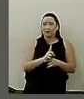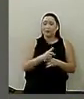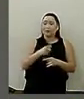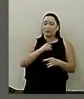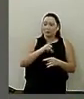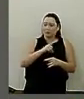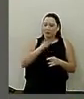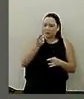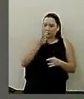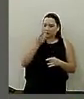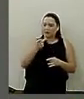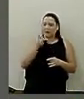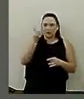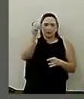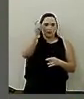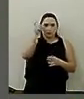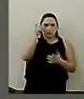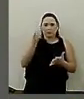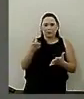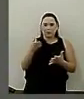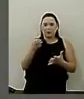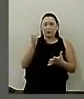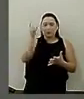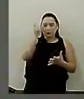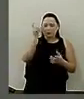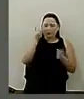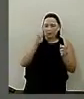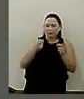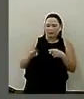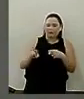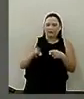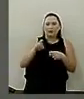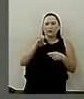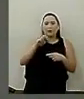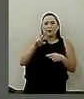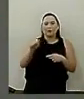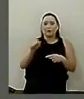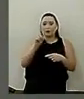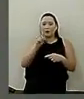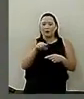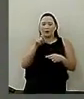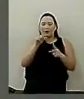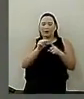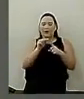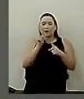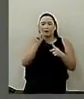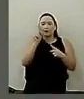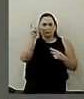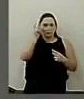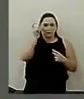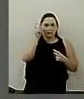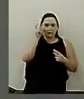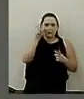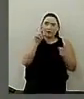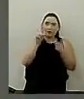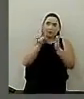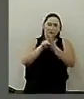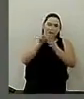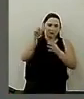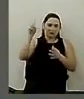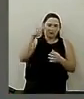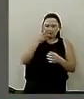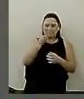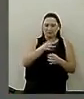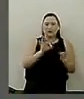de Satanás. Quando Satanás tenta Eva, é a palavra dele, não é a palavra de Deus. Agora, a Bíblia registra